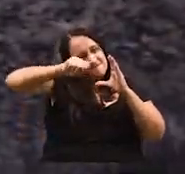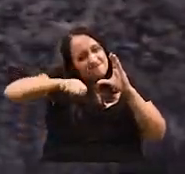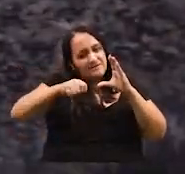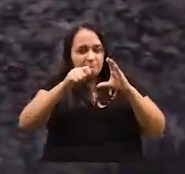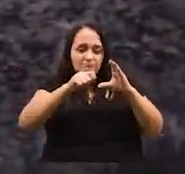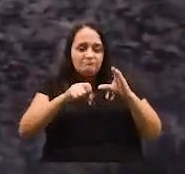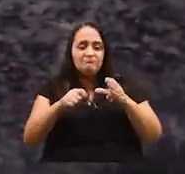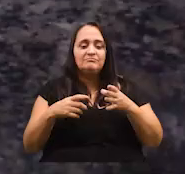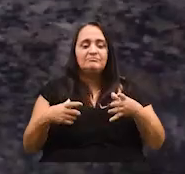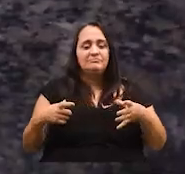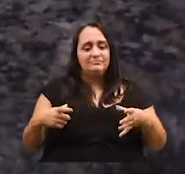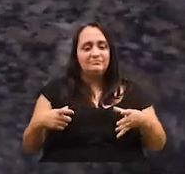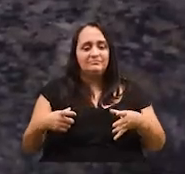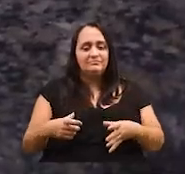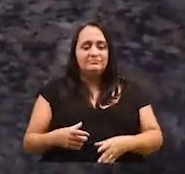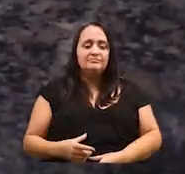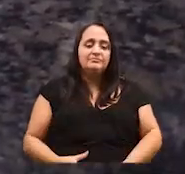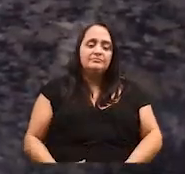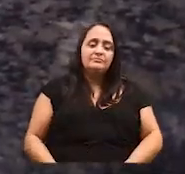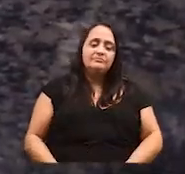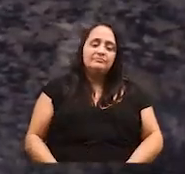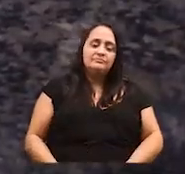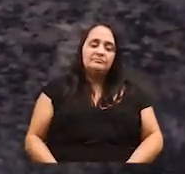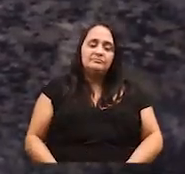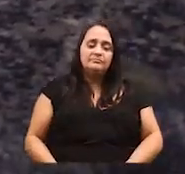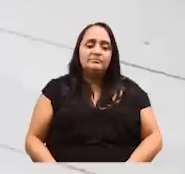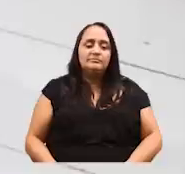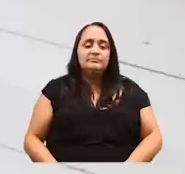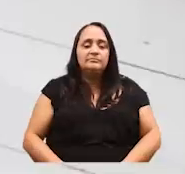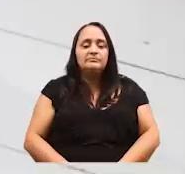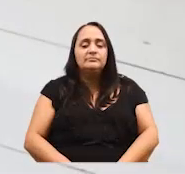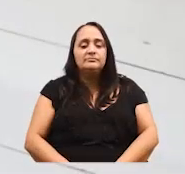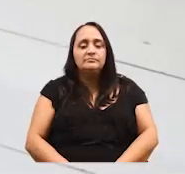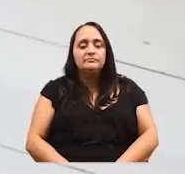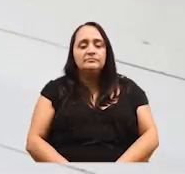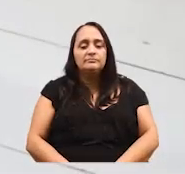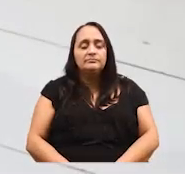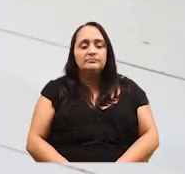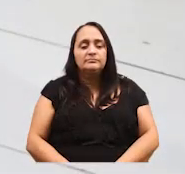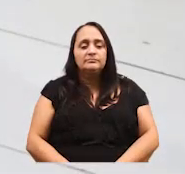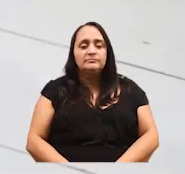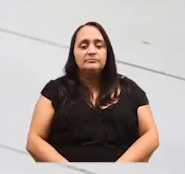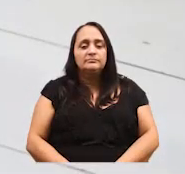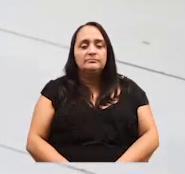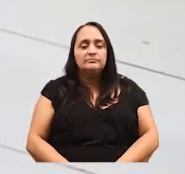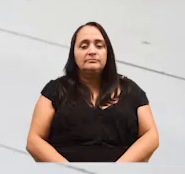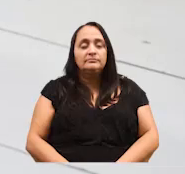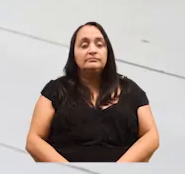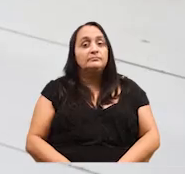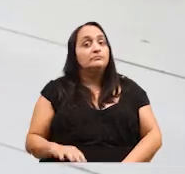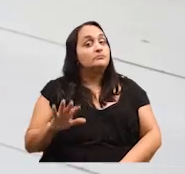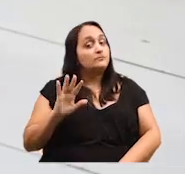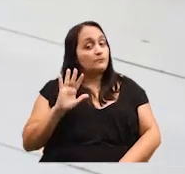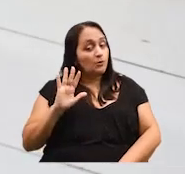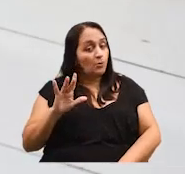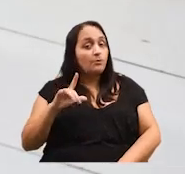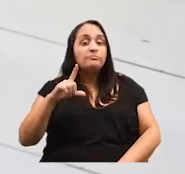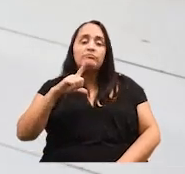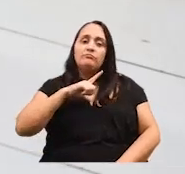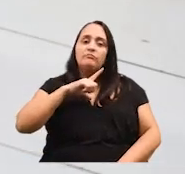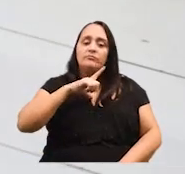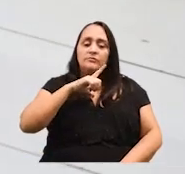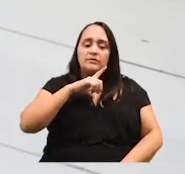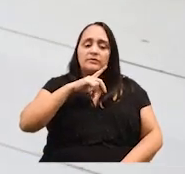Aqui. Ó, vai ficar quente, cuidado. Seu microfone tá de boa aí. Tem gente,